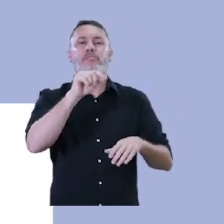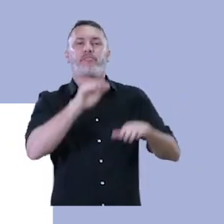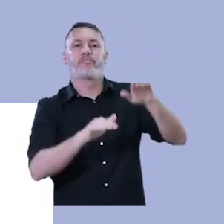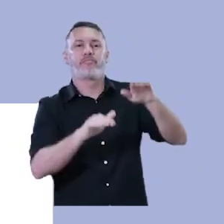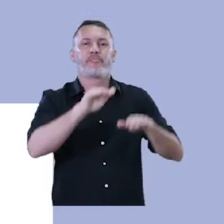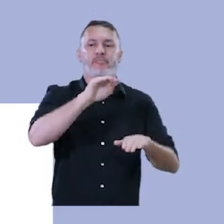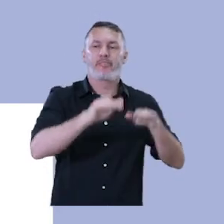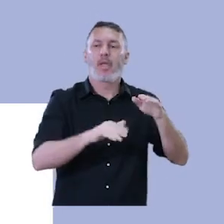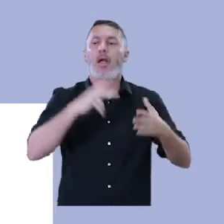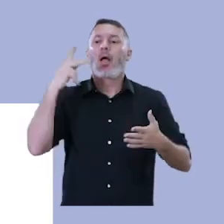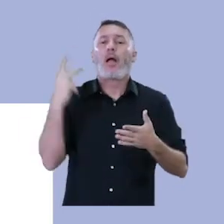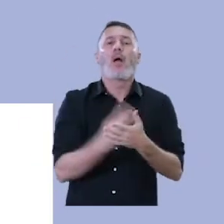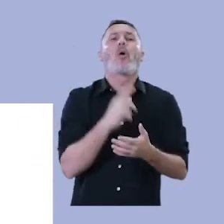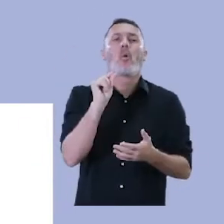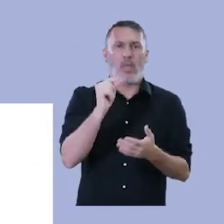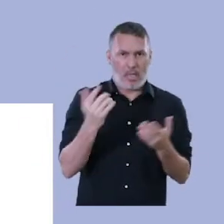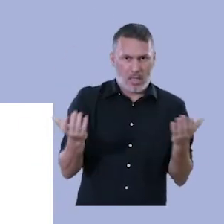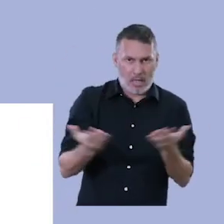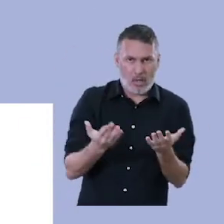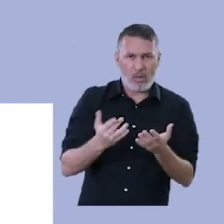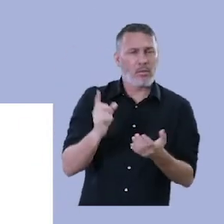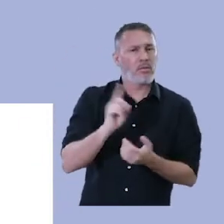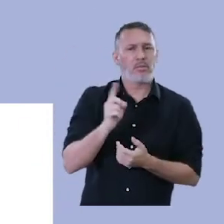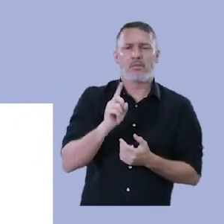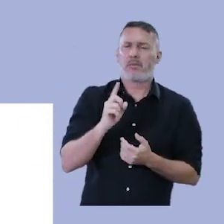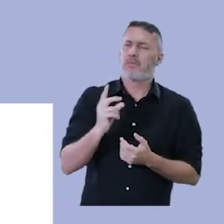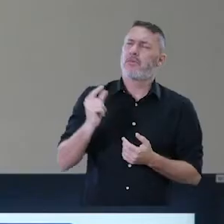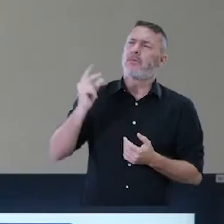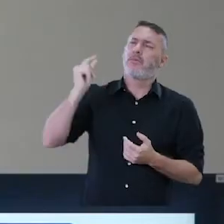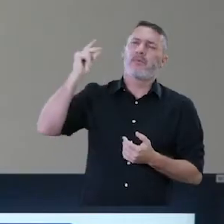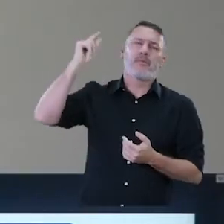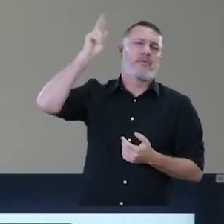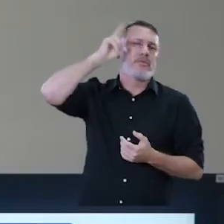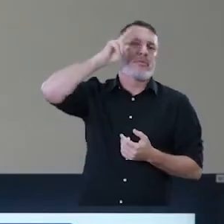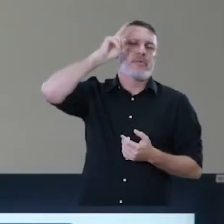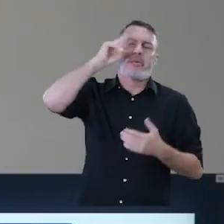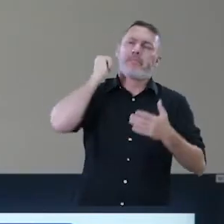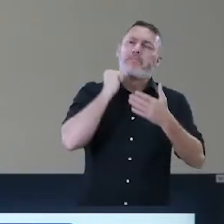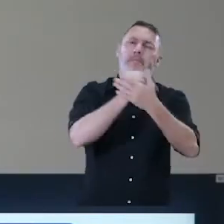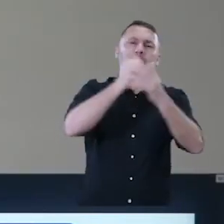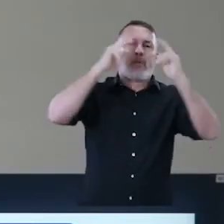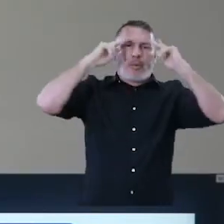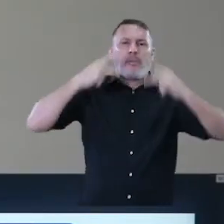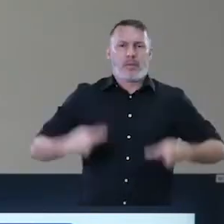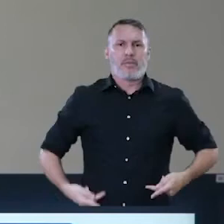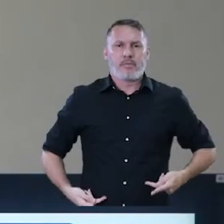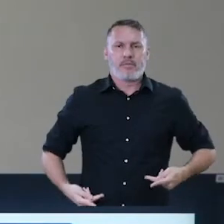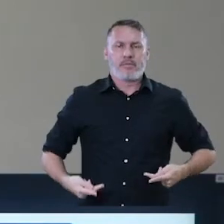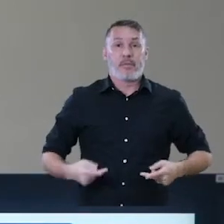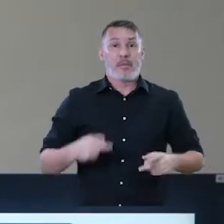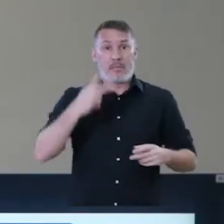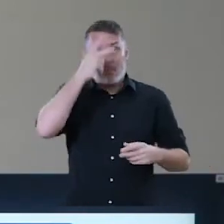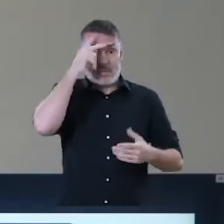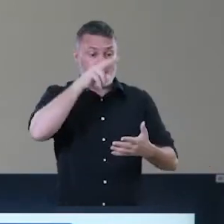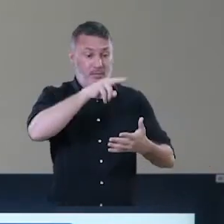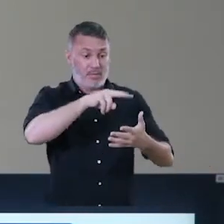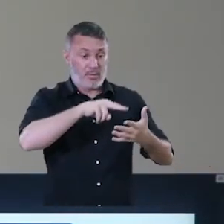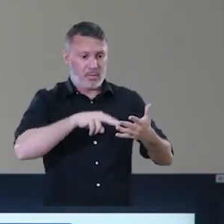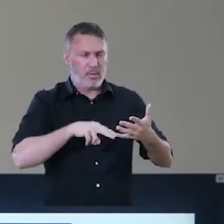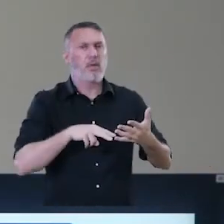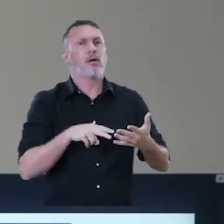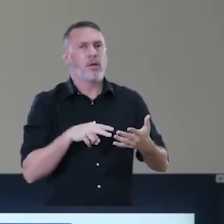dos afetados e possui origens históricas. Automaticamente você pensa o seguinte, que esse aluno, no